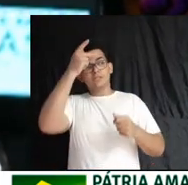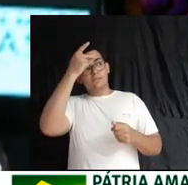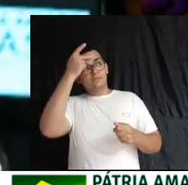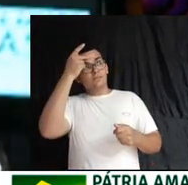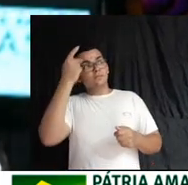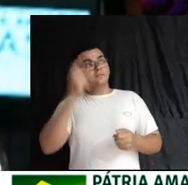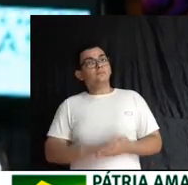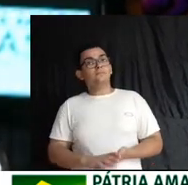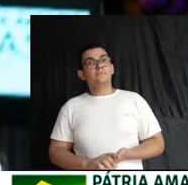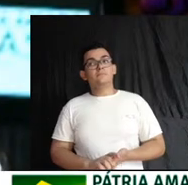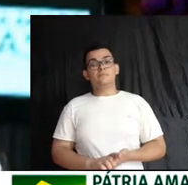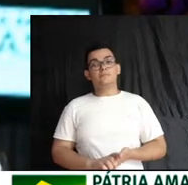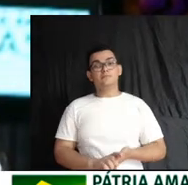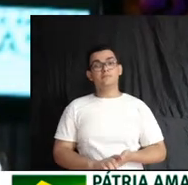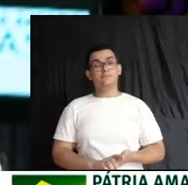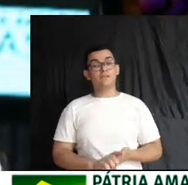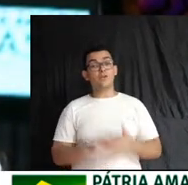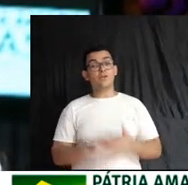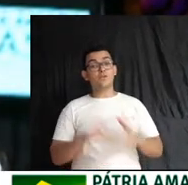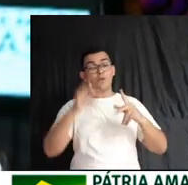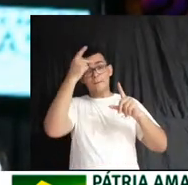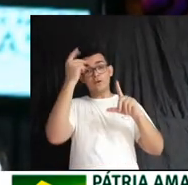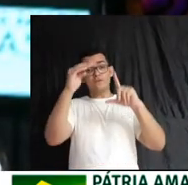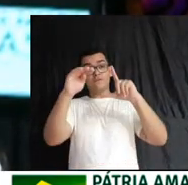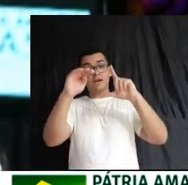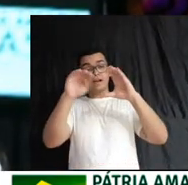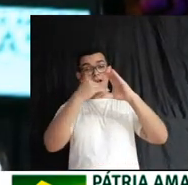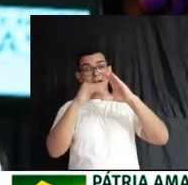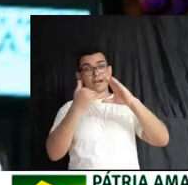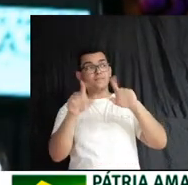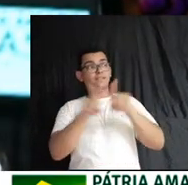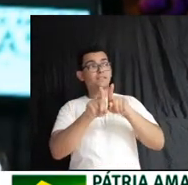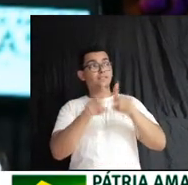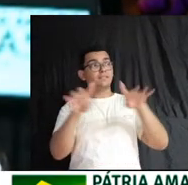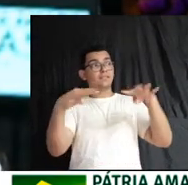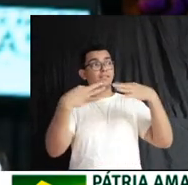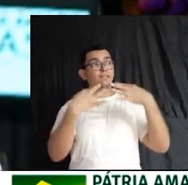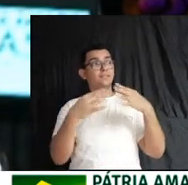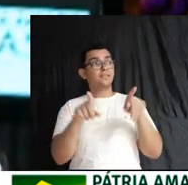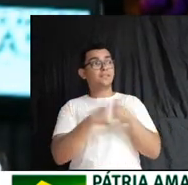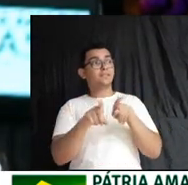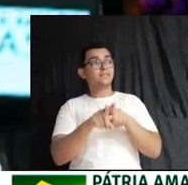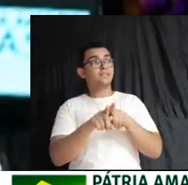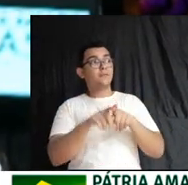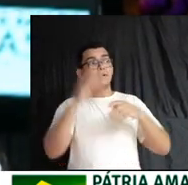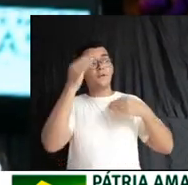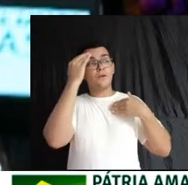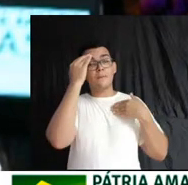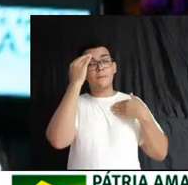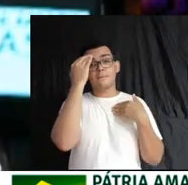Obrigada ao pessoal que está ligadinho aqui, que eu não posso falar o nome. Obrigada, Max,